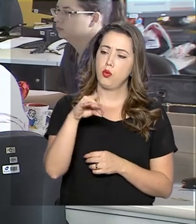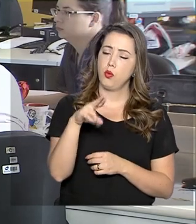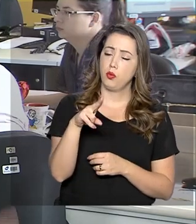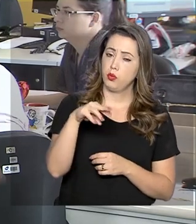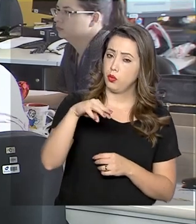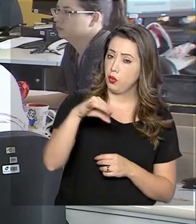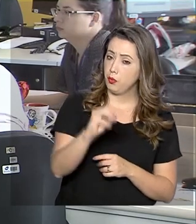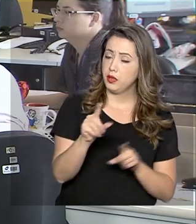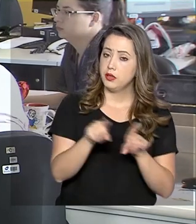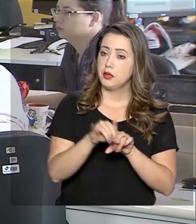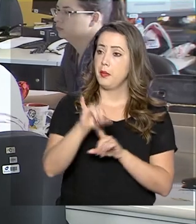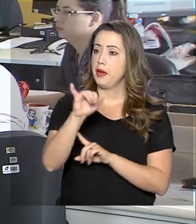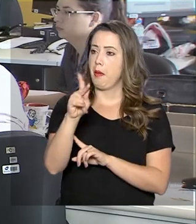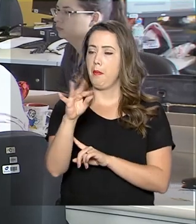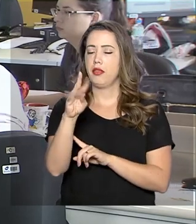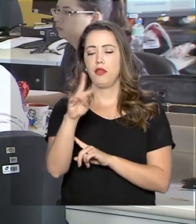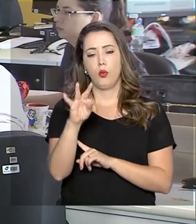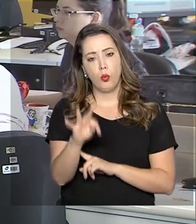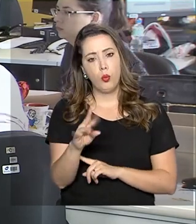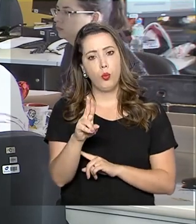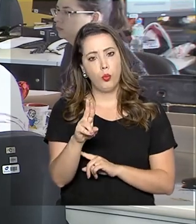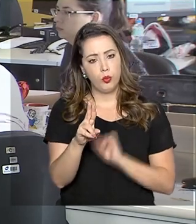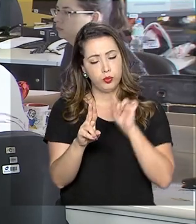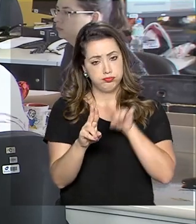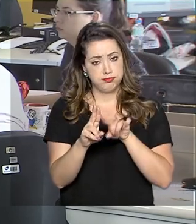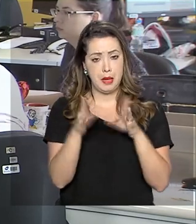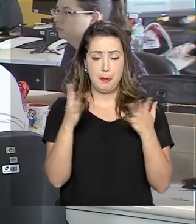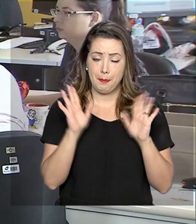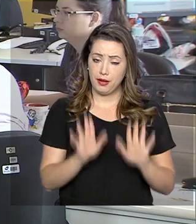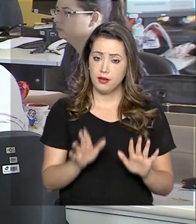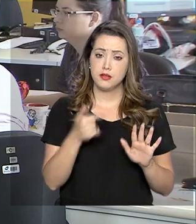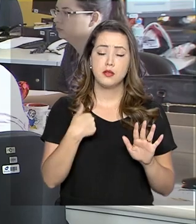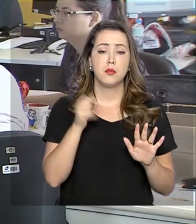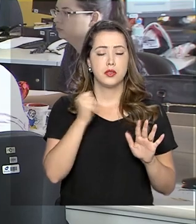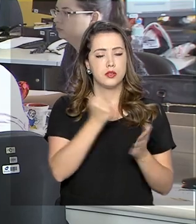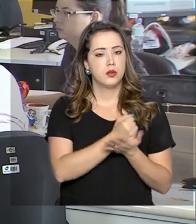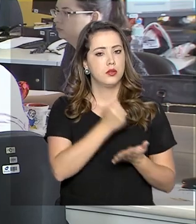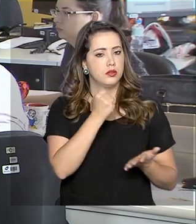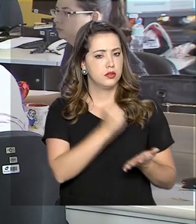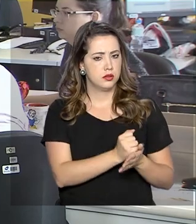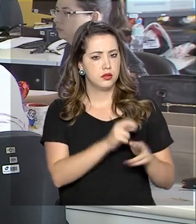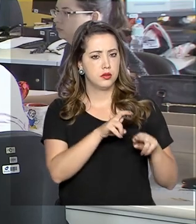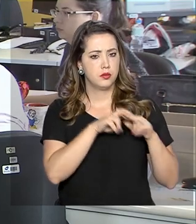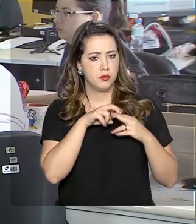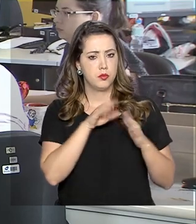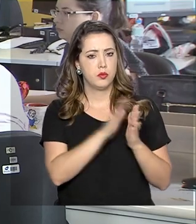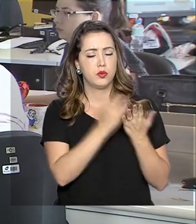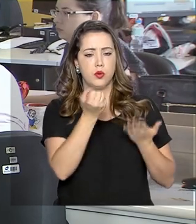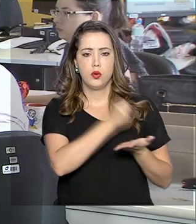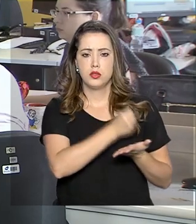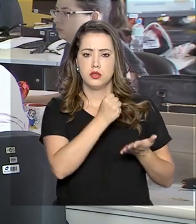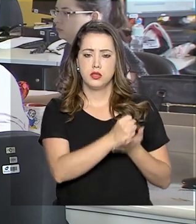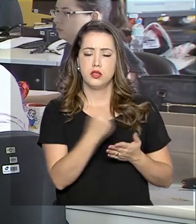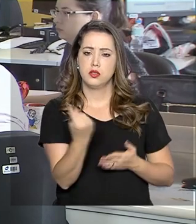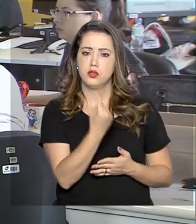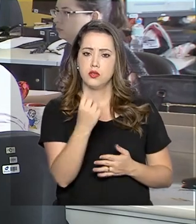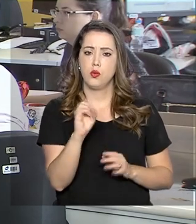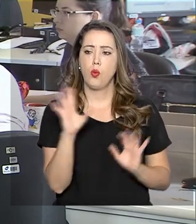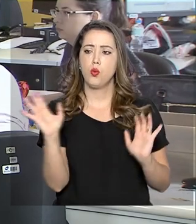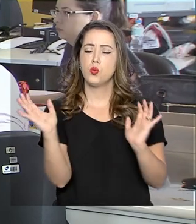facultativo e deve estar previsto no contrato. O seguro fiança pode ser contratado por apólice individual ou coletiva.